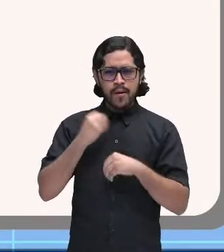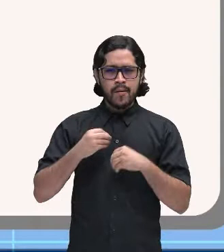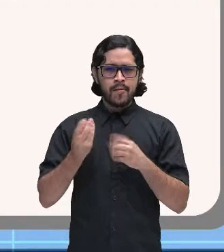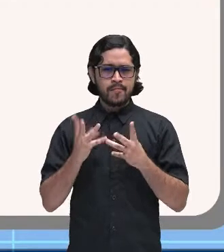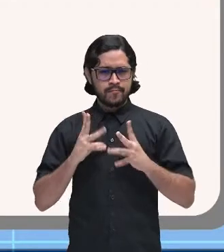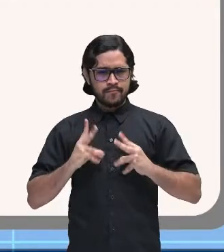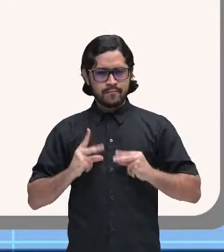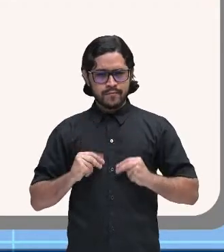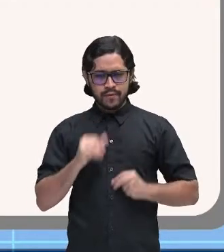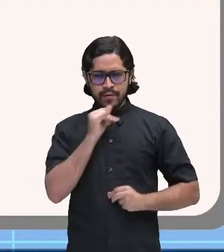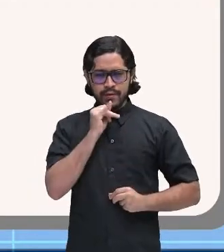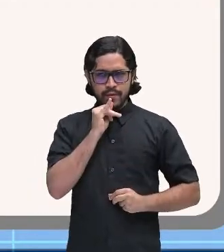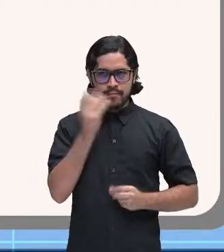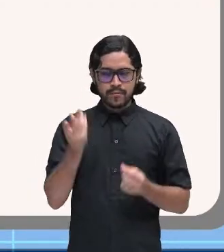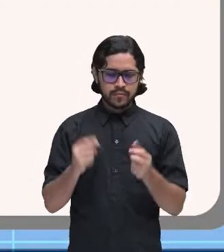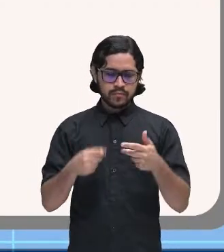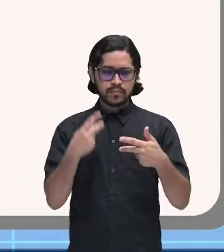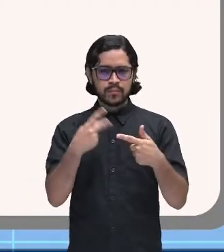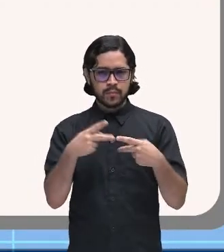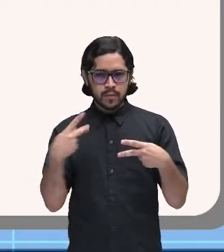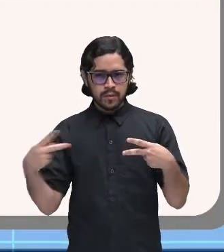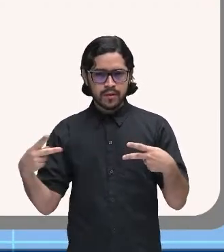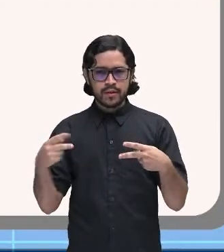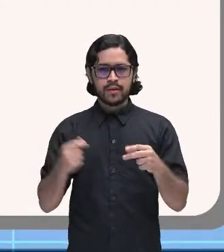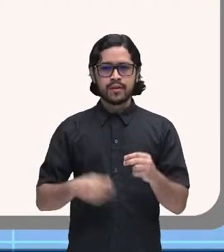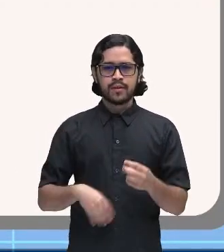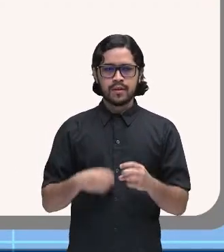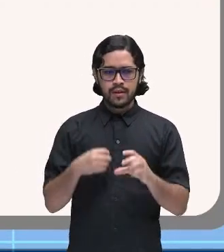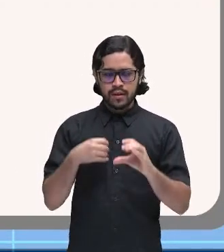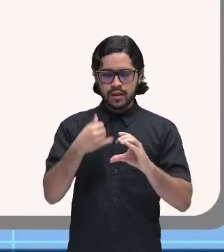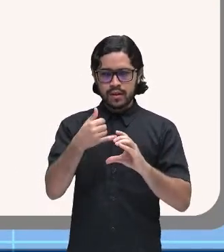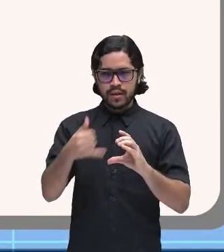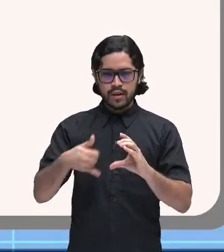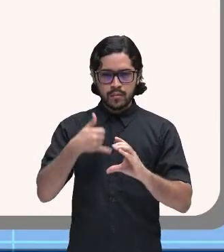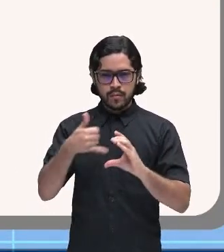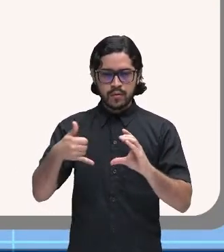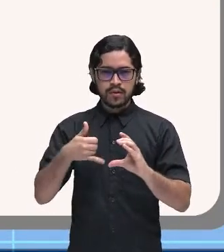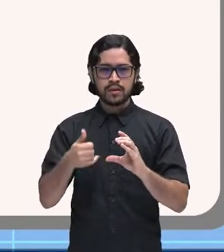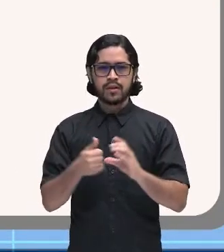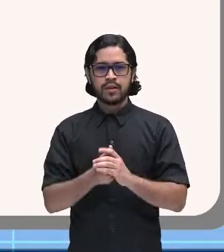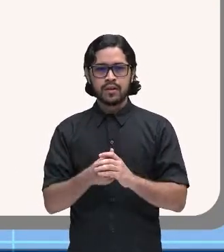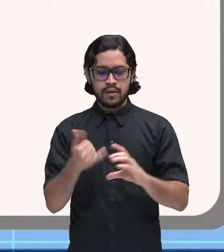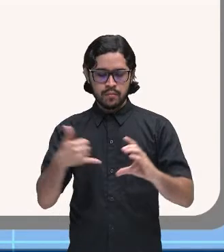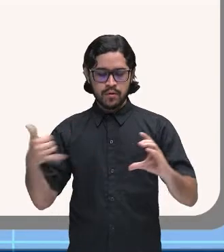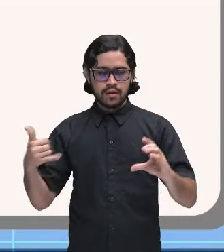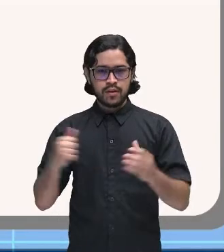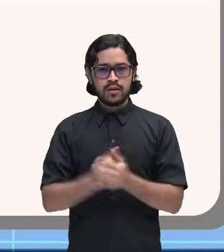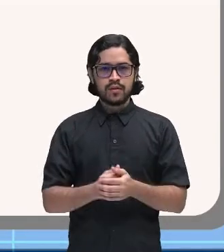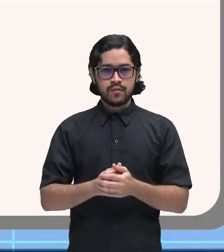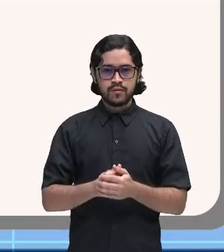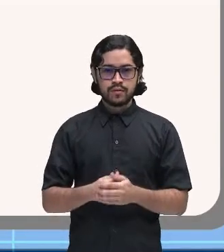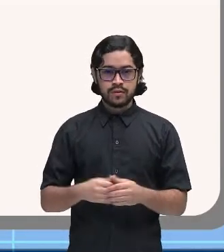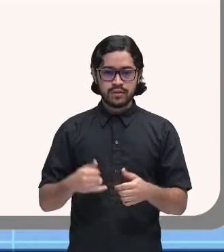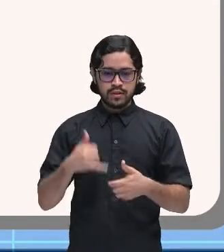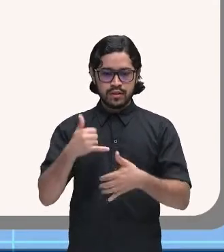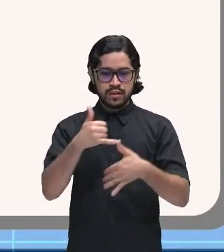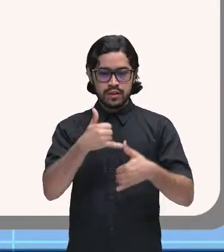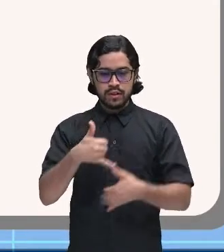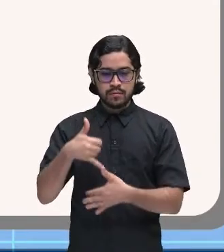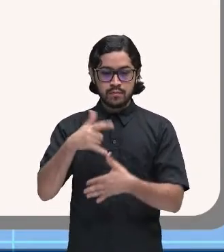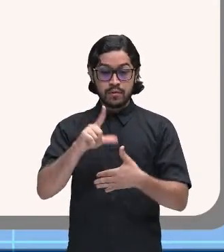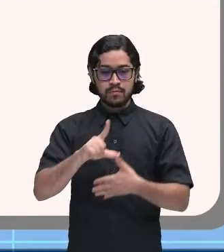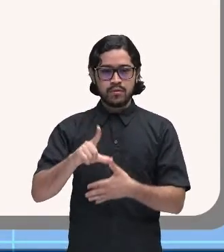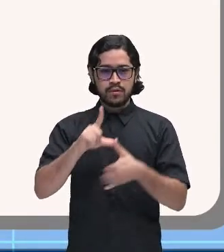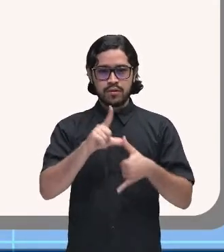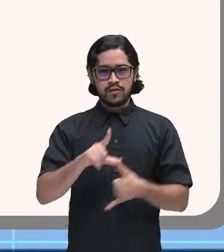os carboidratos, os lipídios, as próprias vitaminas, né, que são moléculas robustas, em moléculas de tamanhos e formas